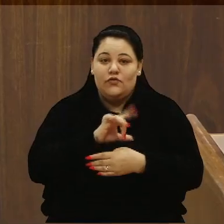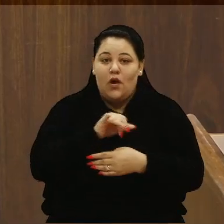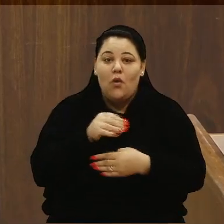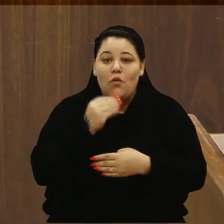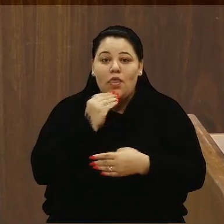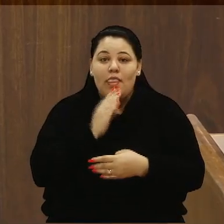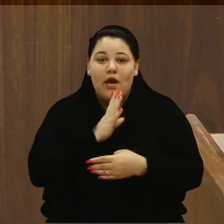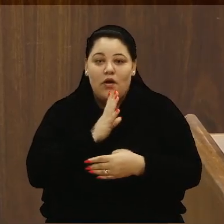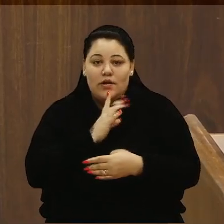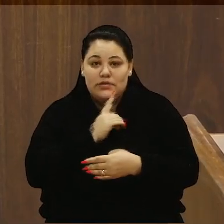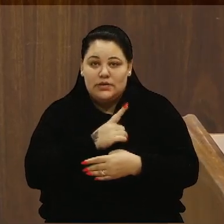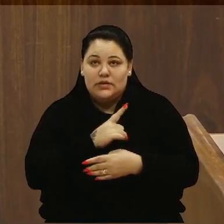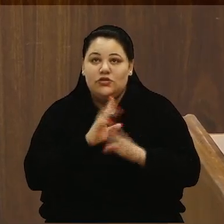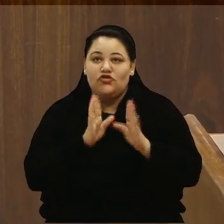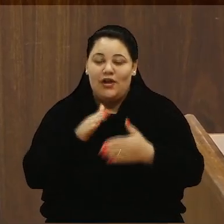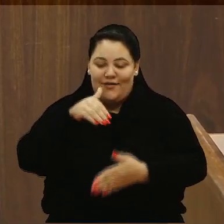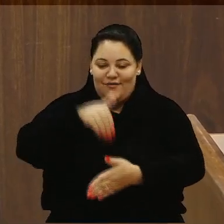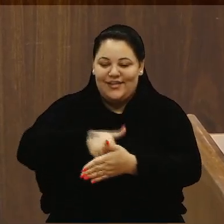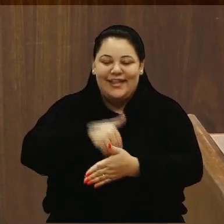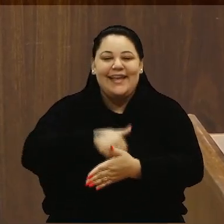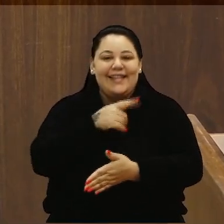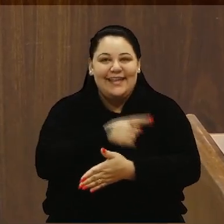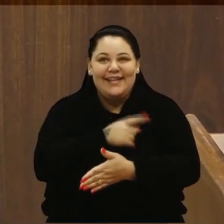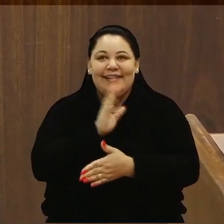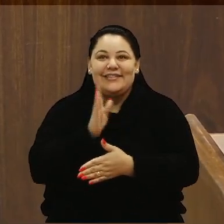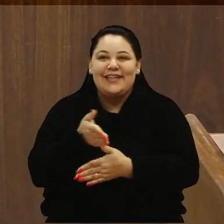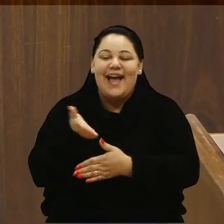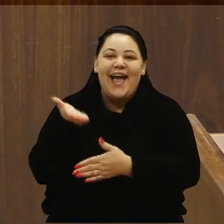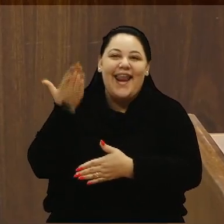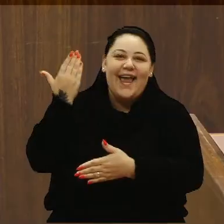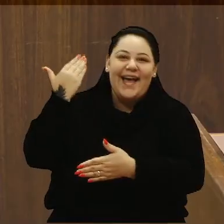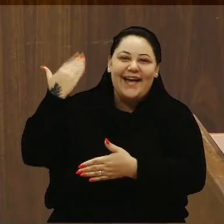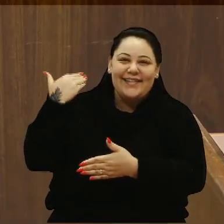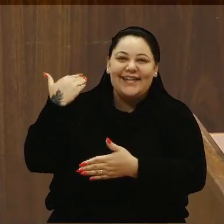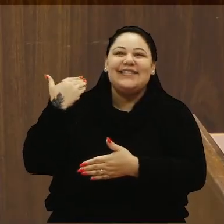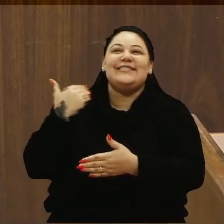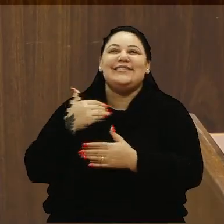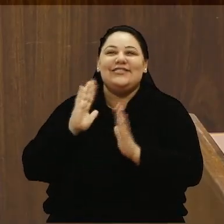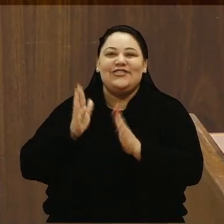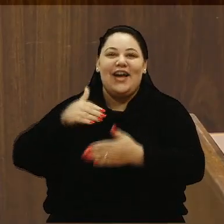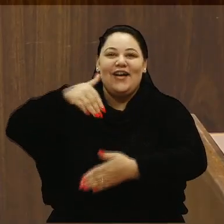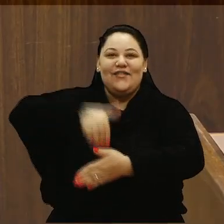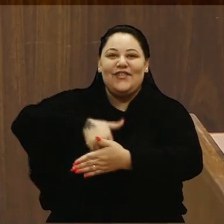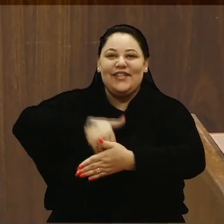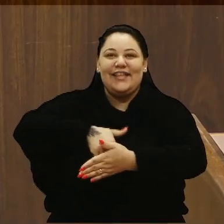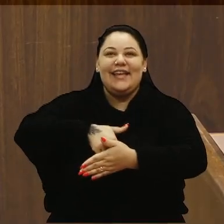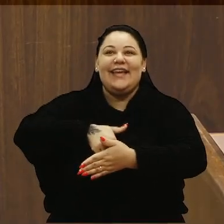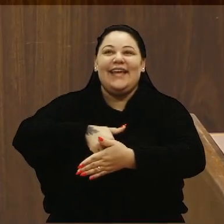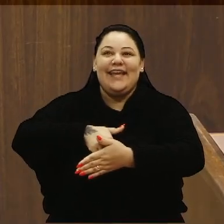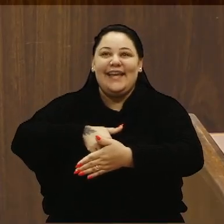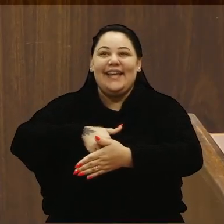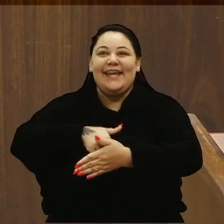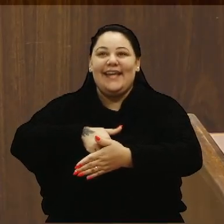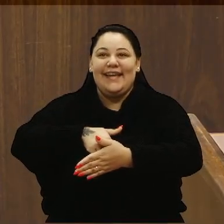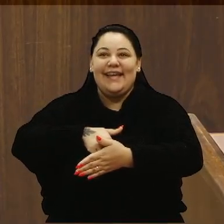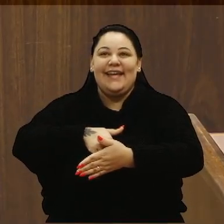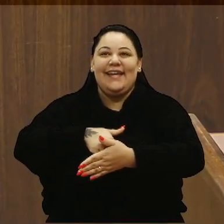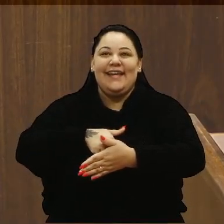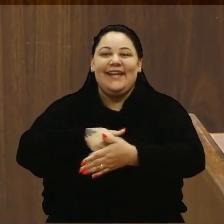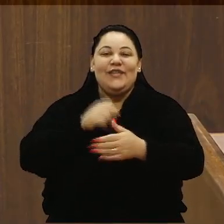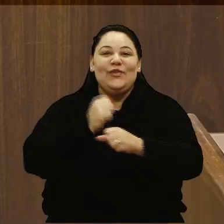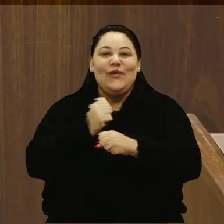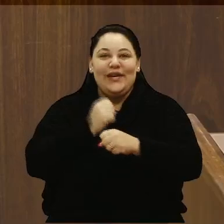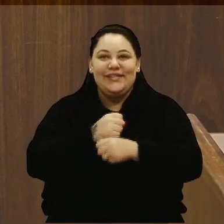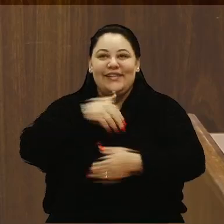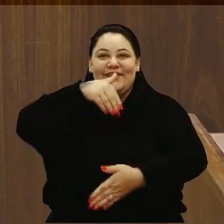conhecê-lo, já votei nele. Lá. Já foi de esquerda? Sim, já votei no Raul. No mesmo ano que eu votei no